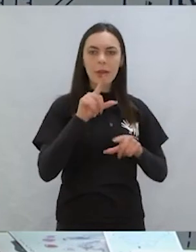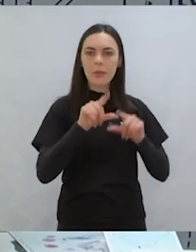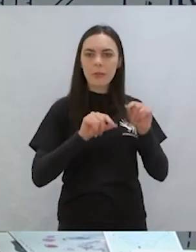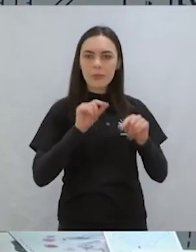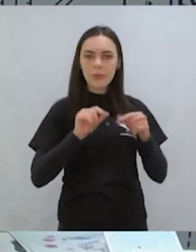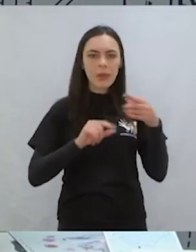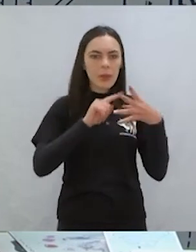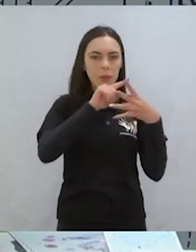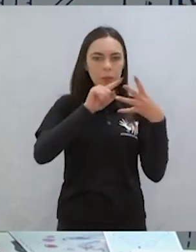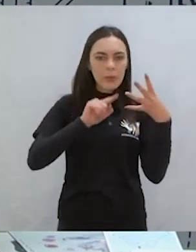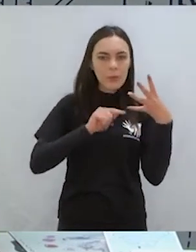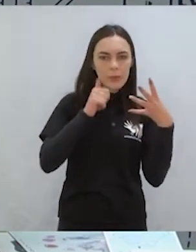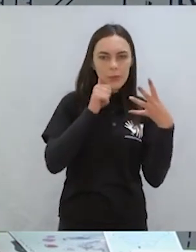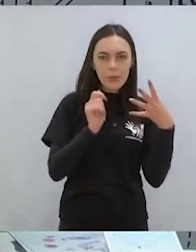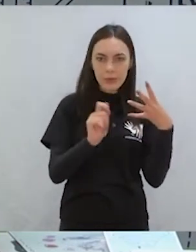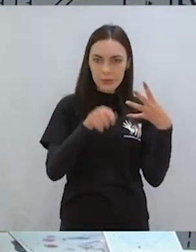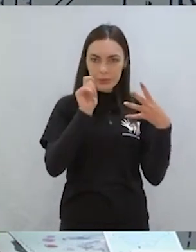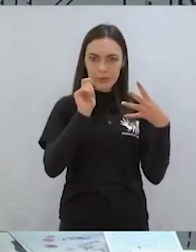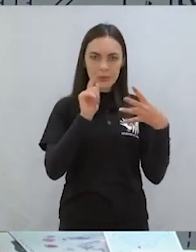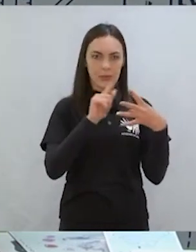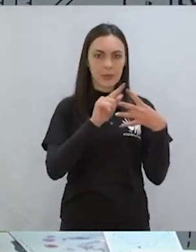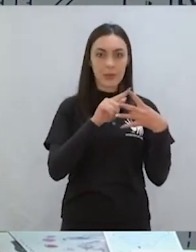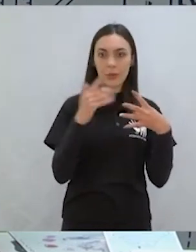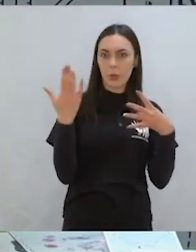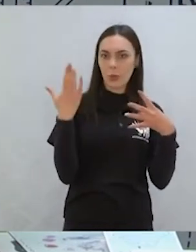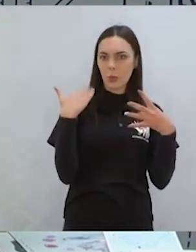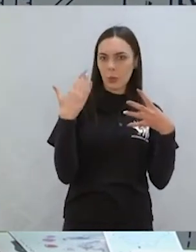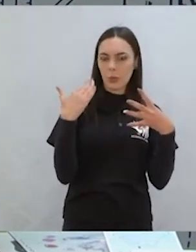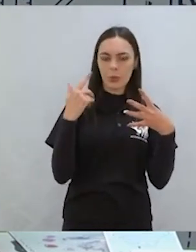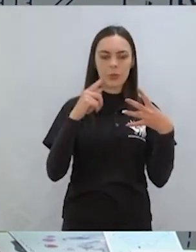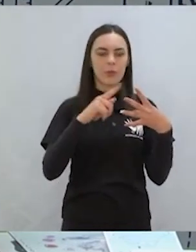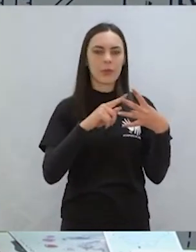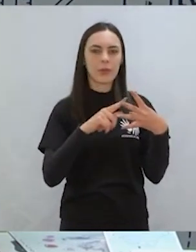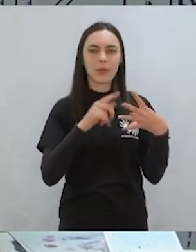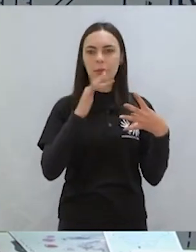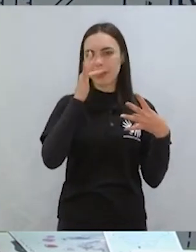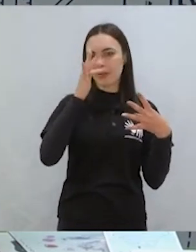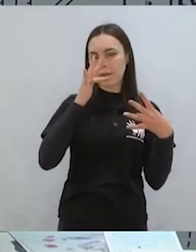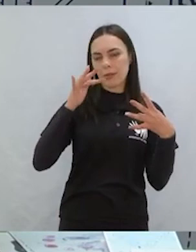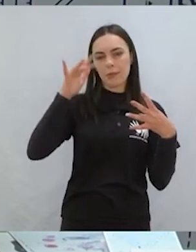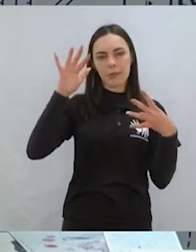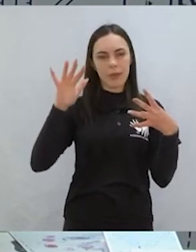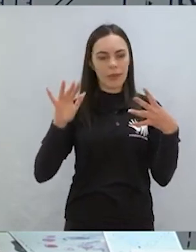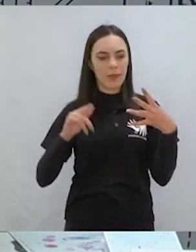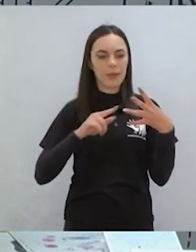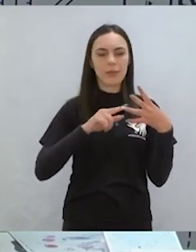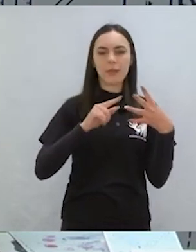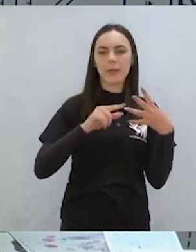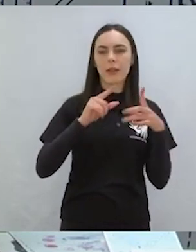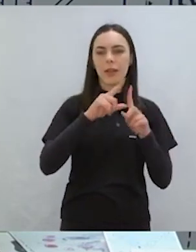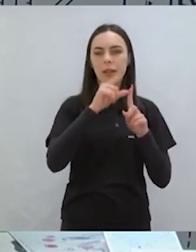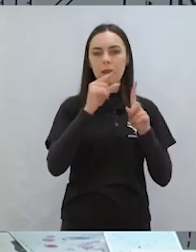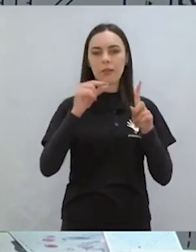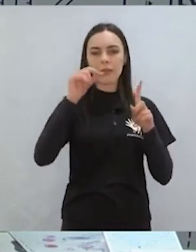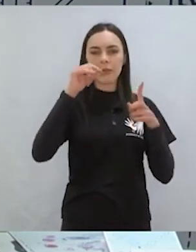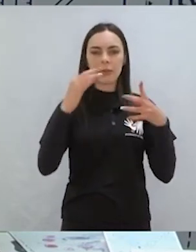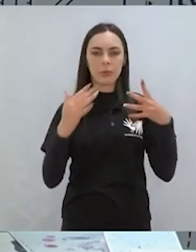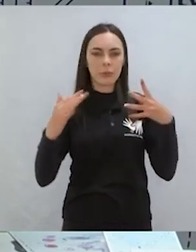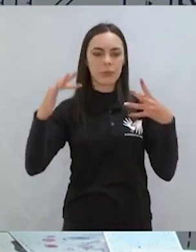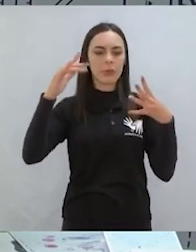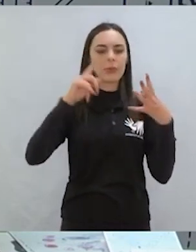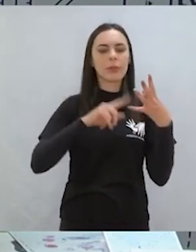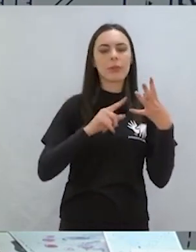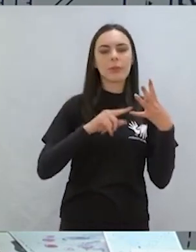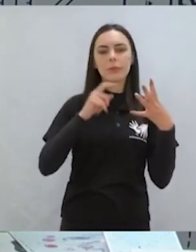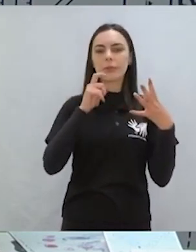nós podemos escolher entre 4 fadas. A fada do verão, a fada da primavera, a fada do outono e a